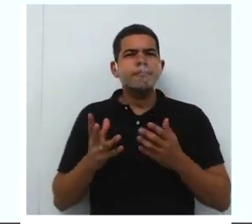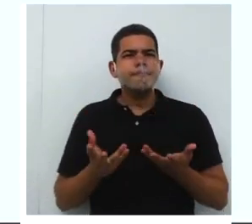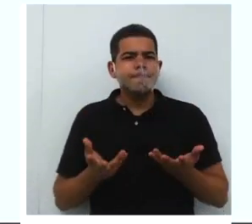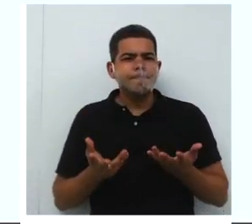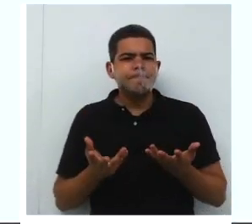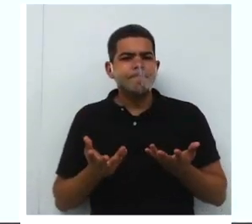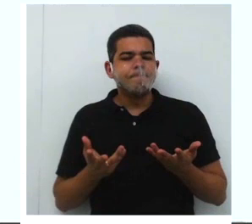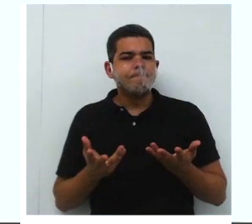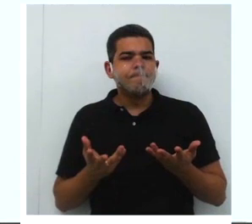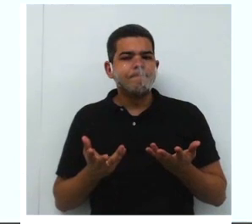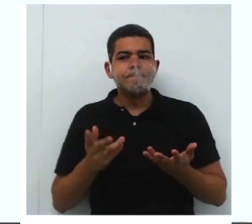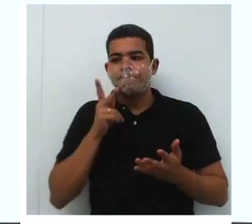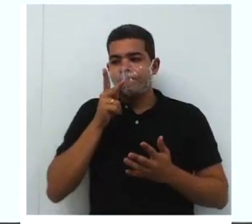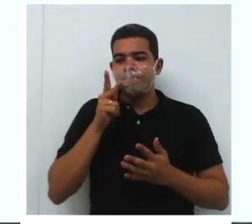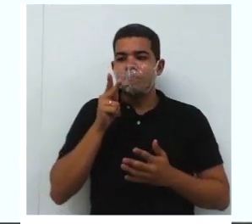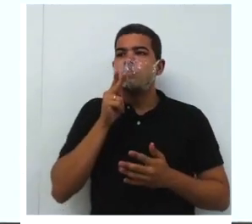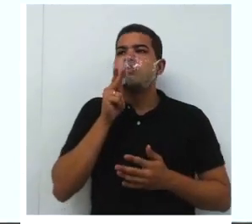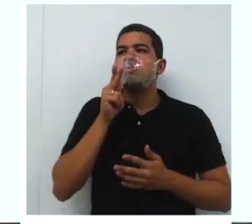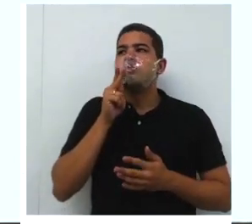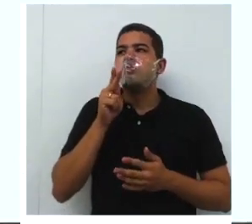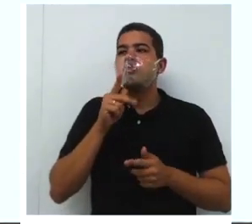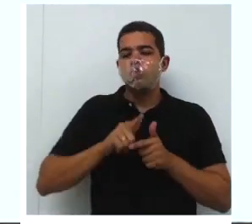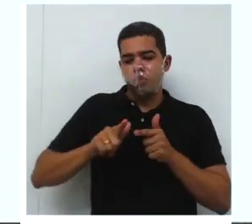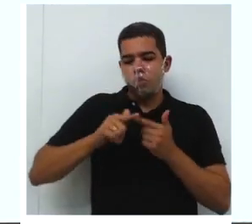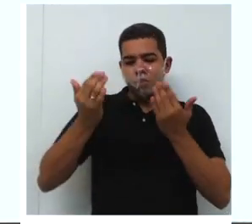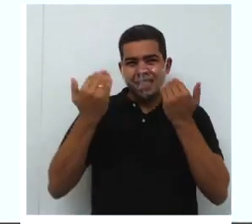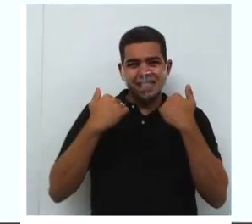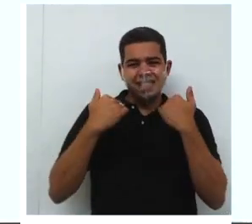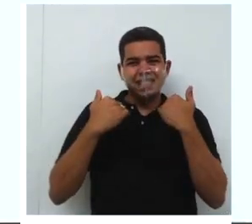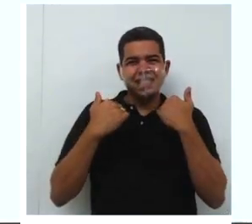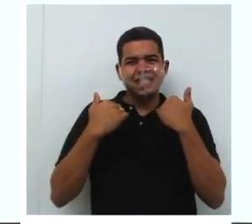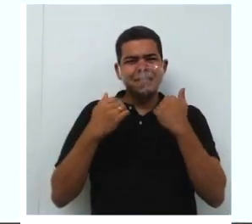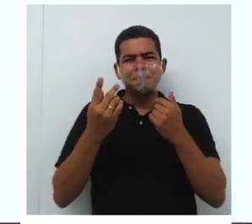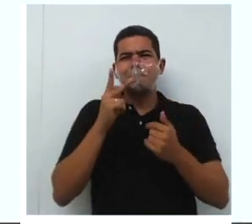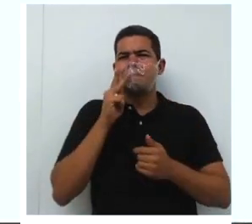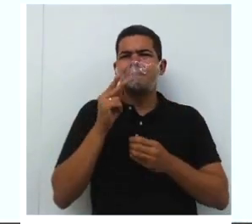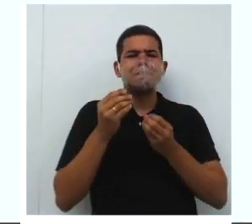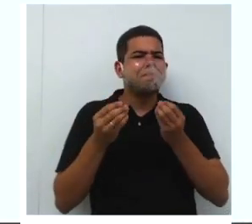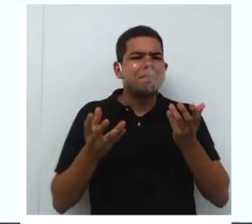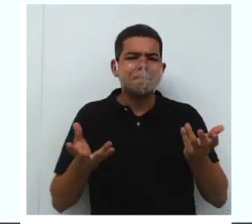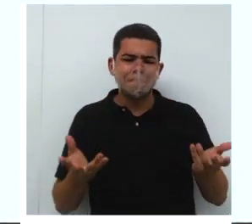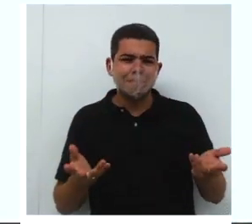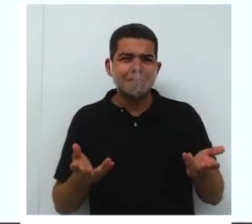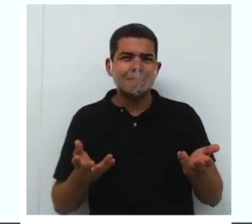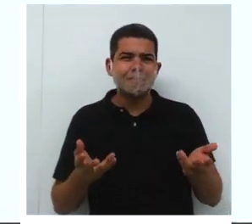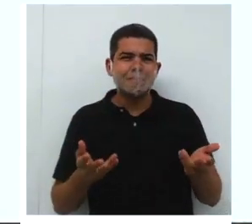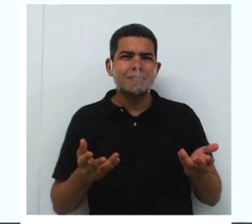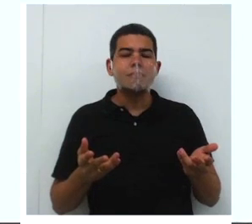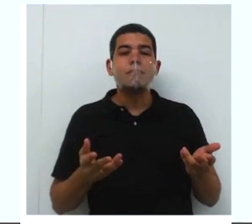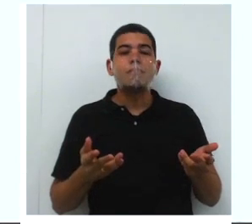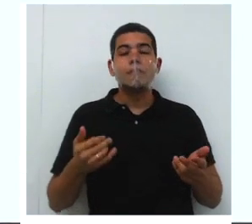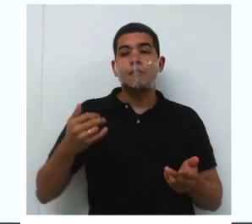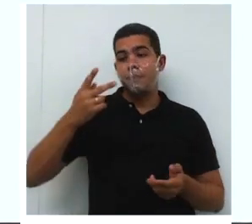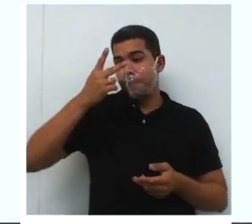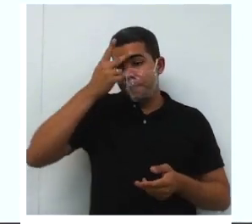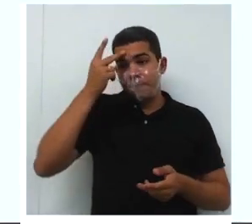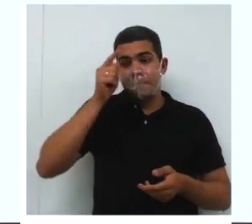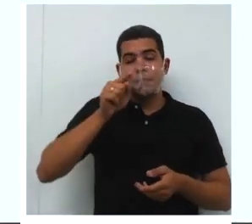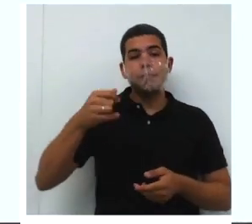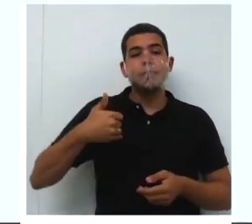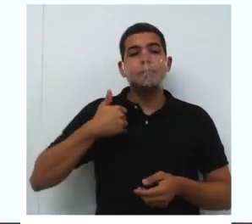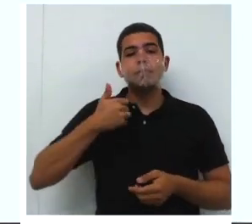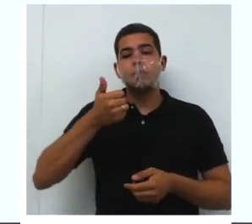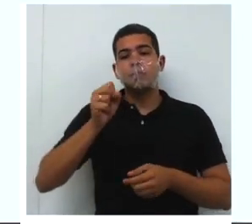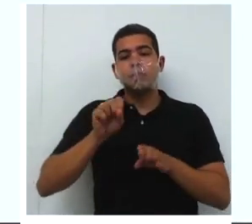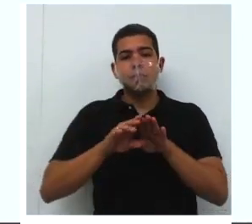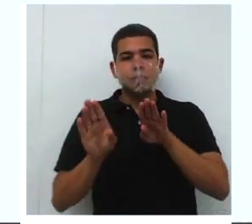quê? Cometer um delito como esse? E sabemos, lógico, que o fumo é proibido para menores de 18